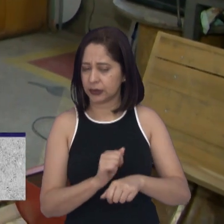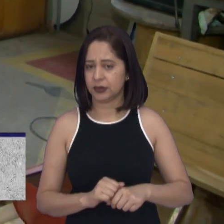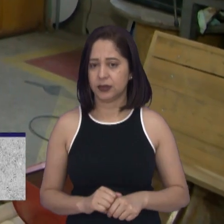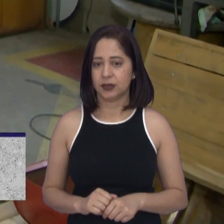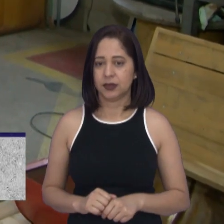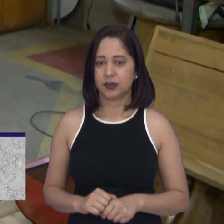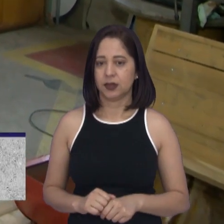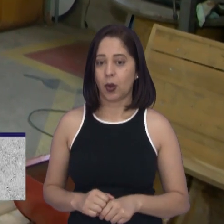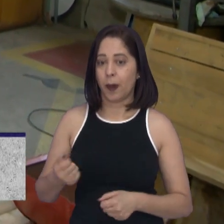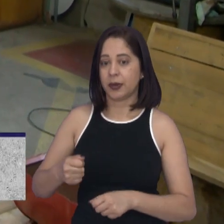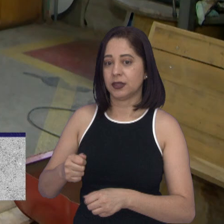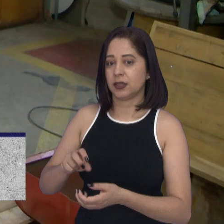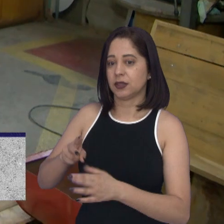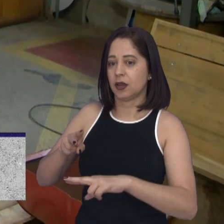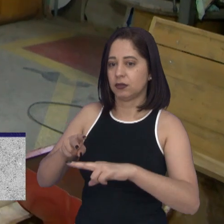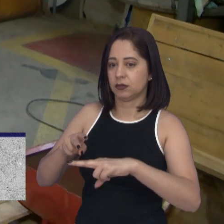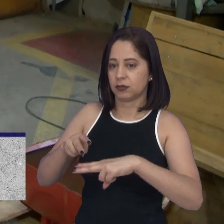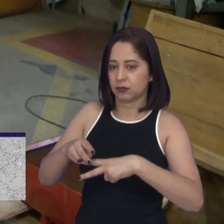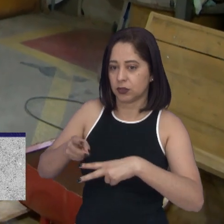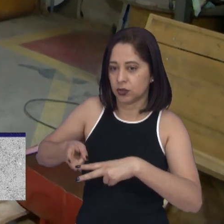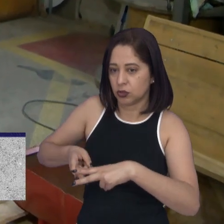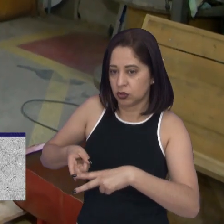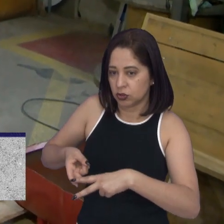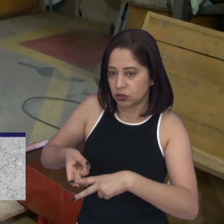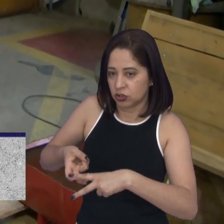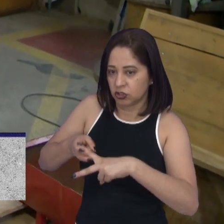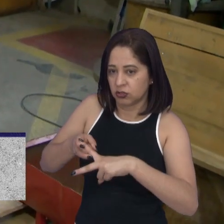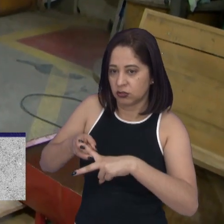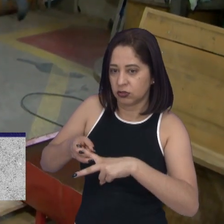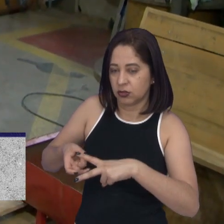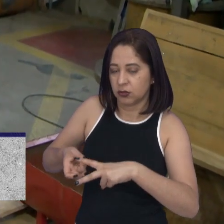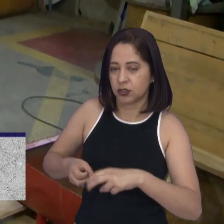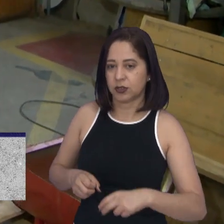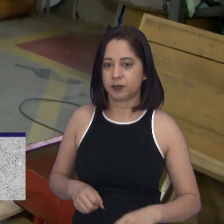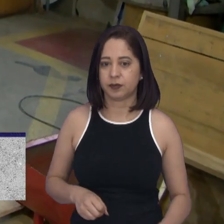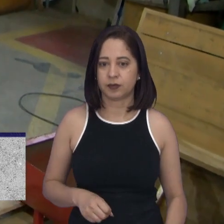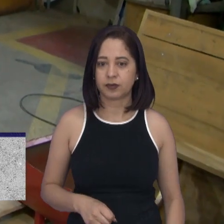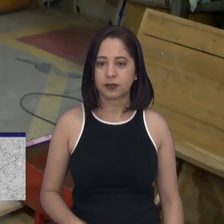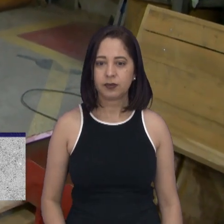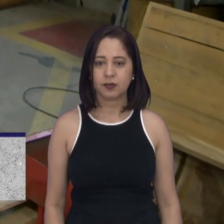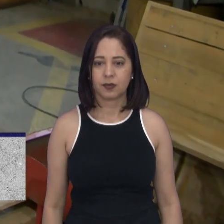ó. Entrando e aí faz devagar, tensionando. Pode ir? Vamos lá.